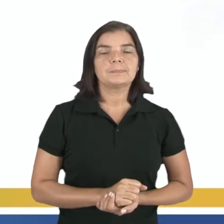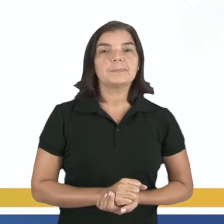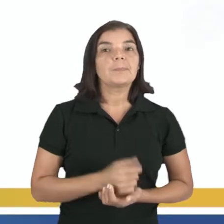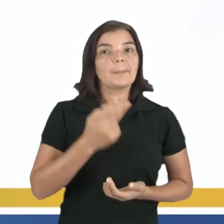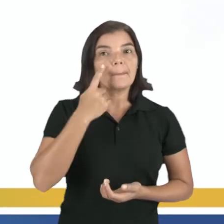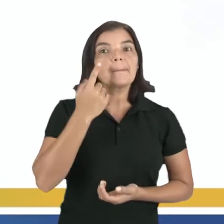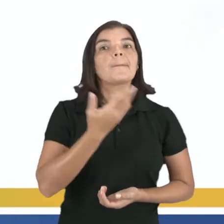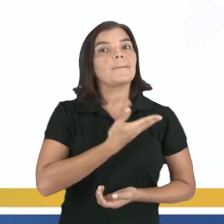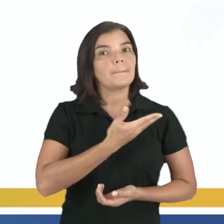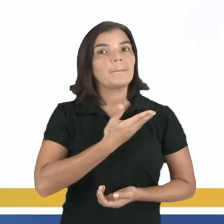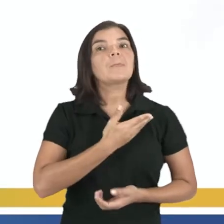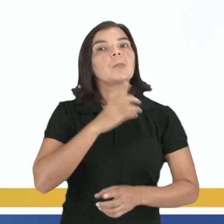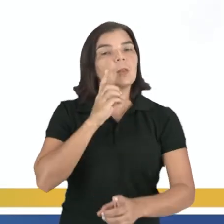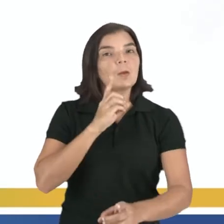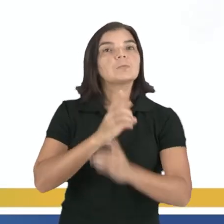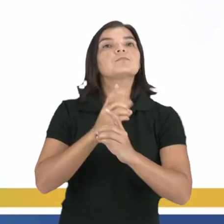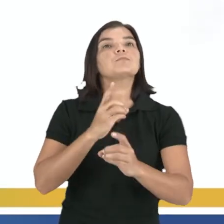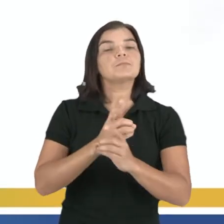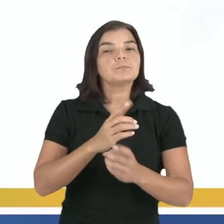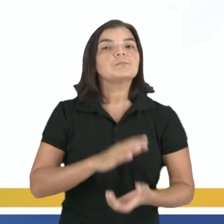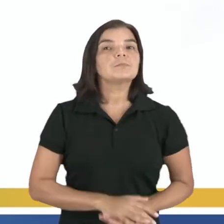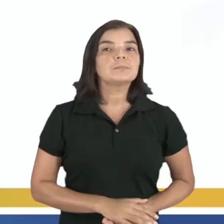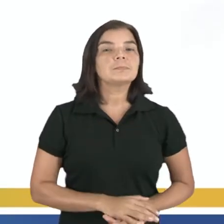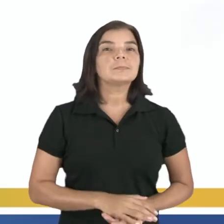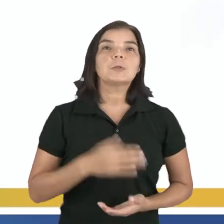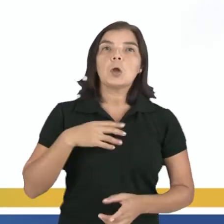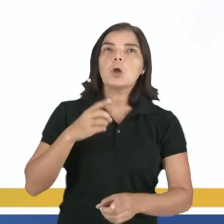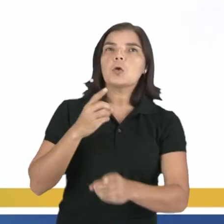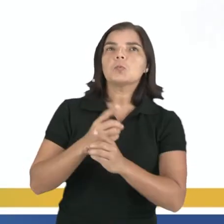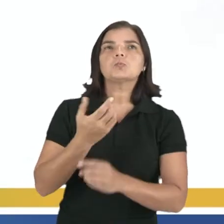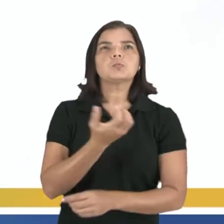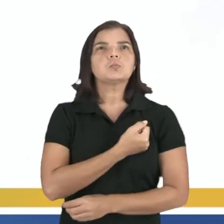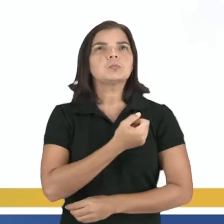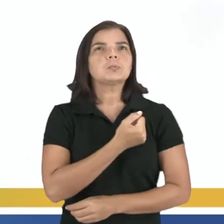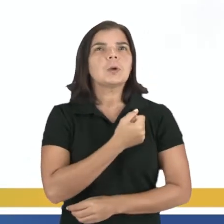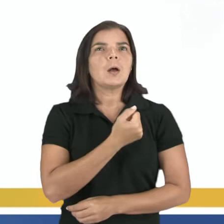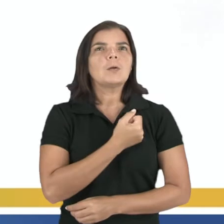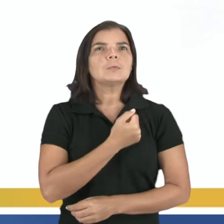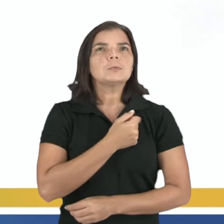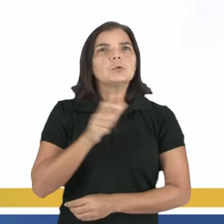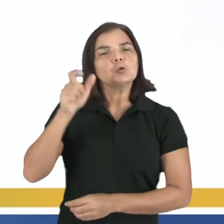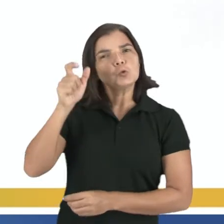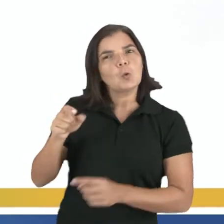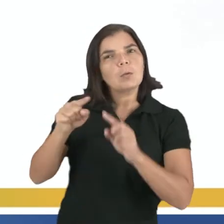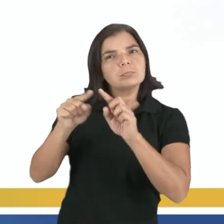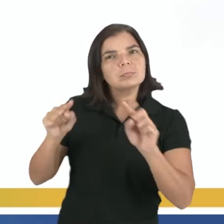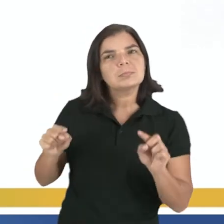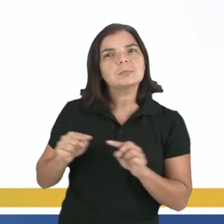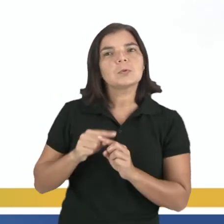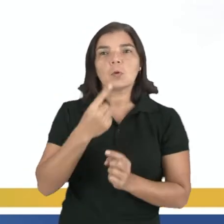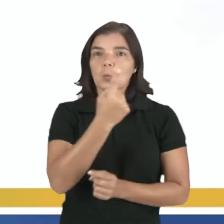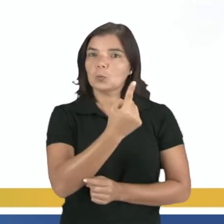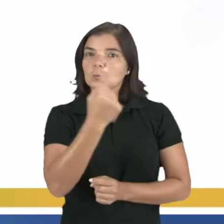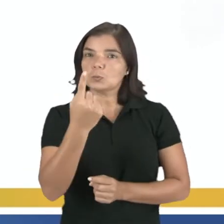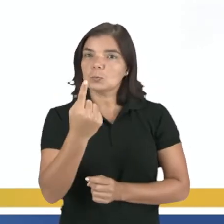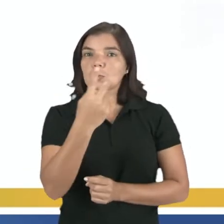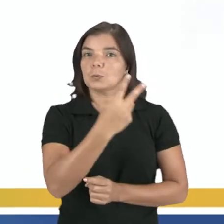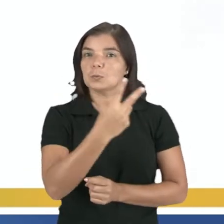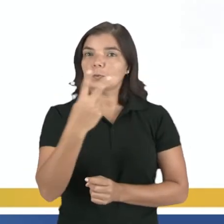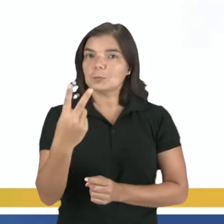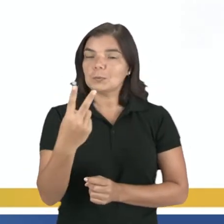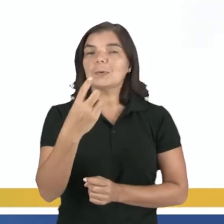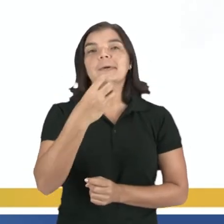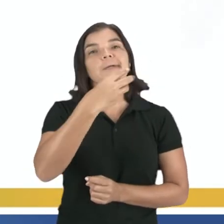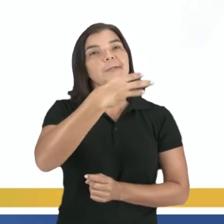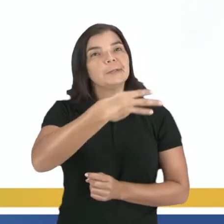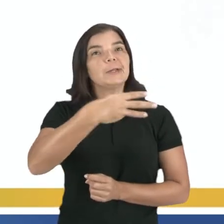aqui observaram qual é o padrão, né? Encontrei esses valores como sendo os lados dos quadrados. 1, 1, 2, 3, 5,